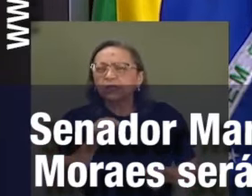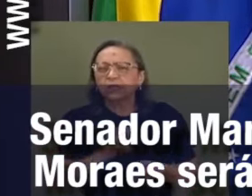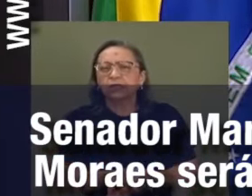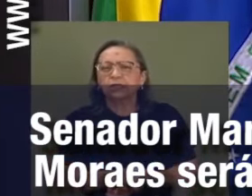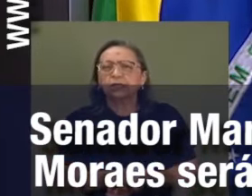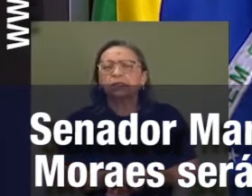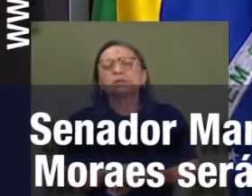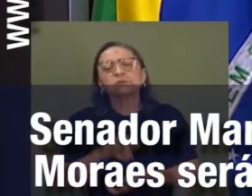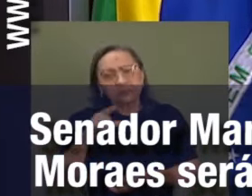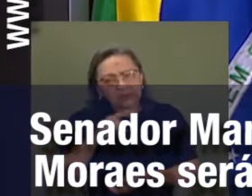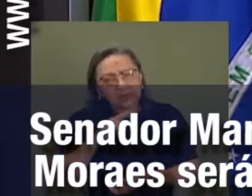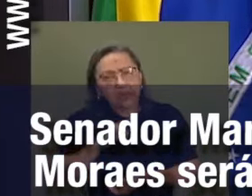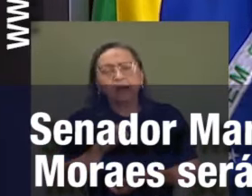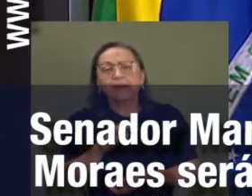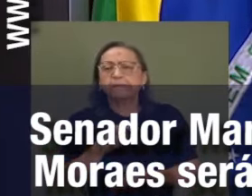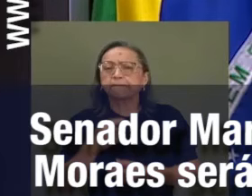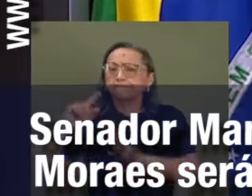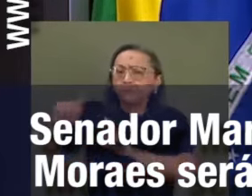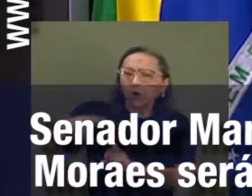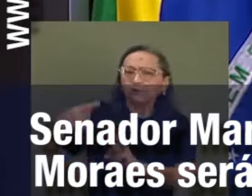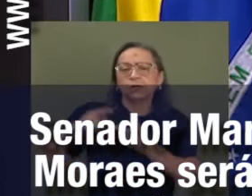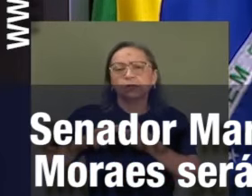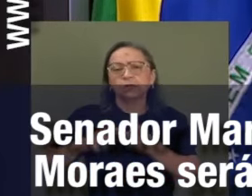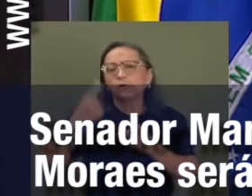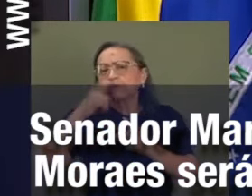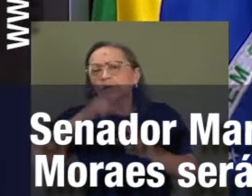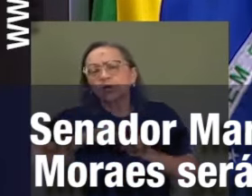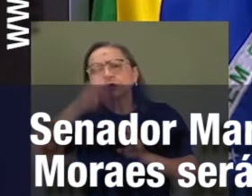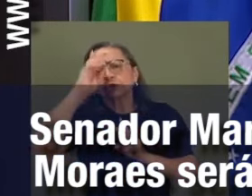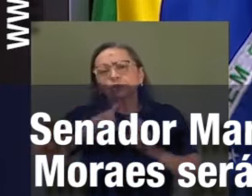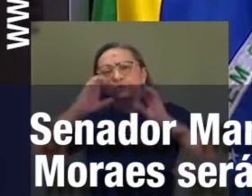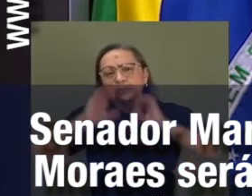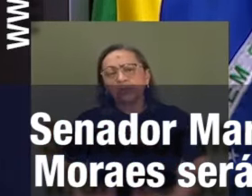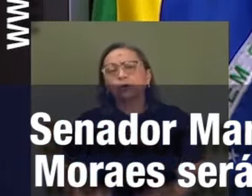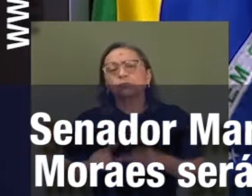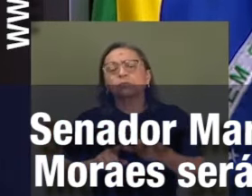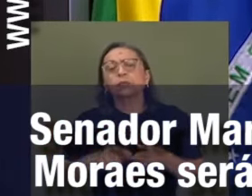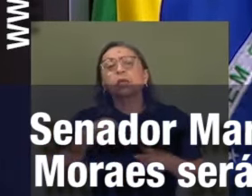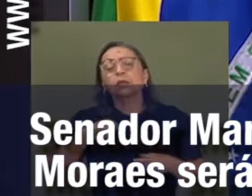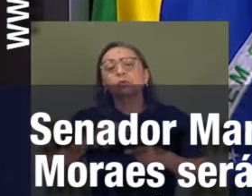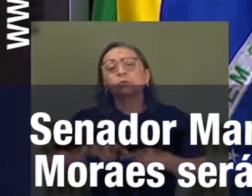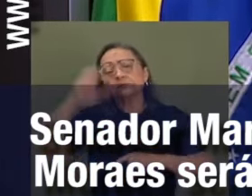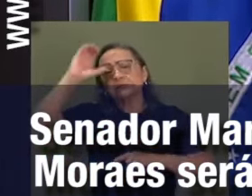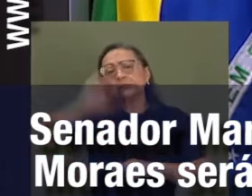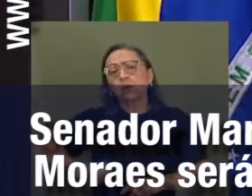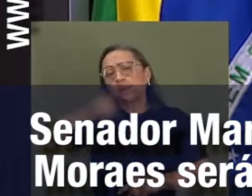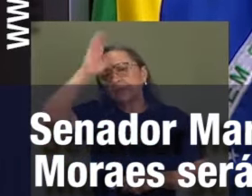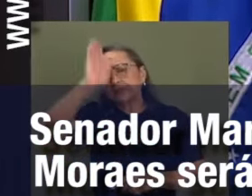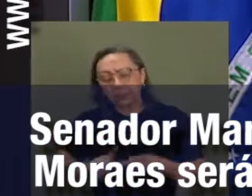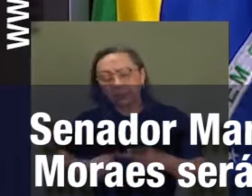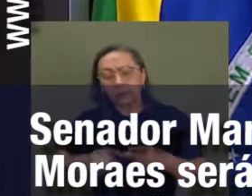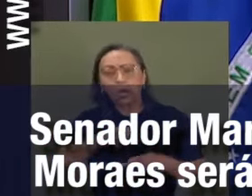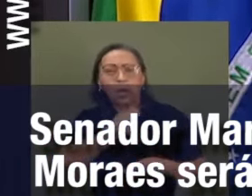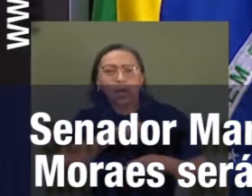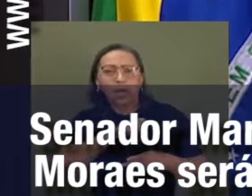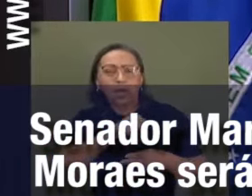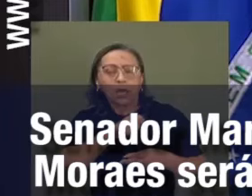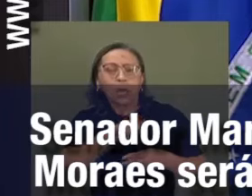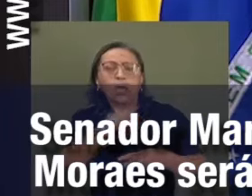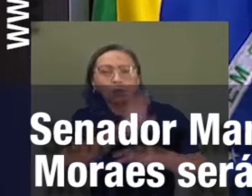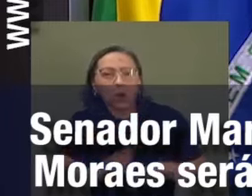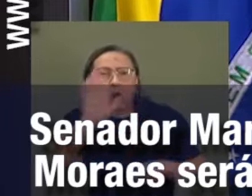direitos de um senador da República, mas de um cidadão brasileiro, europeu, e aí vai. E agora é o